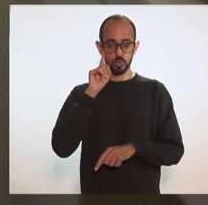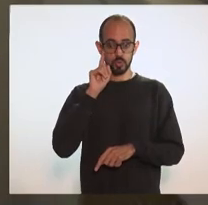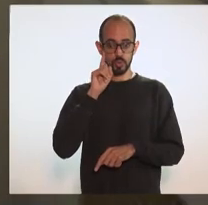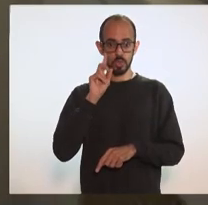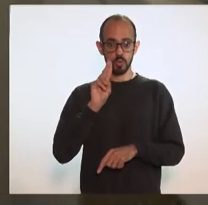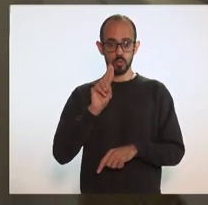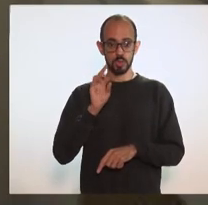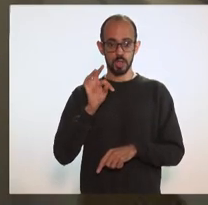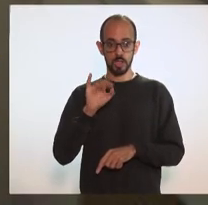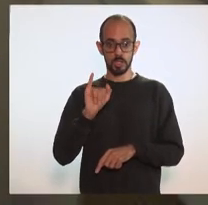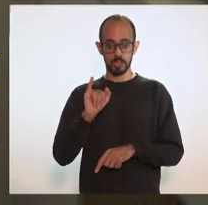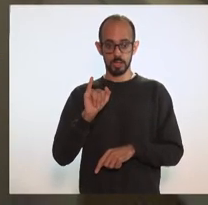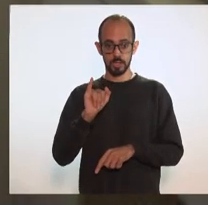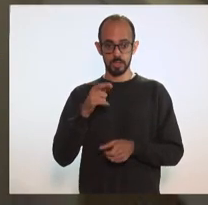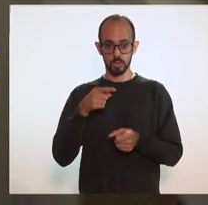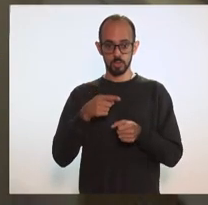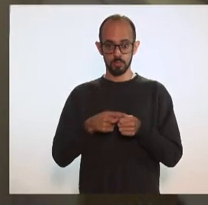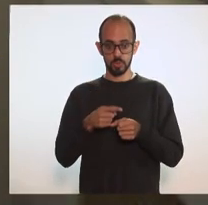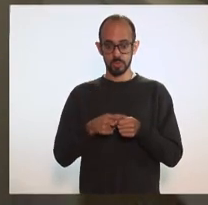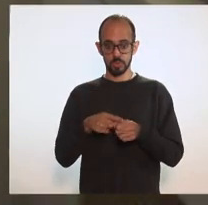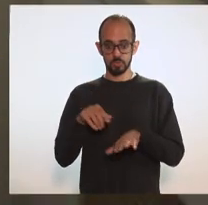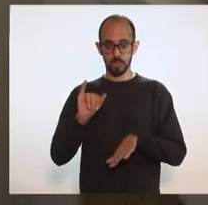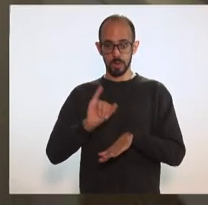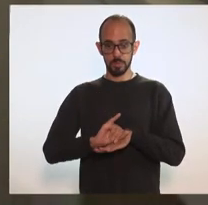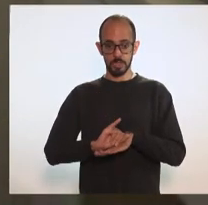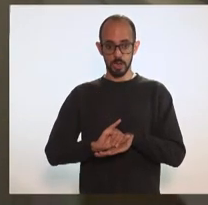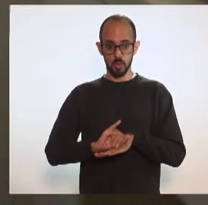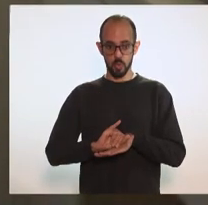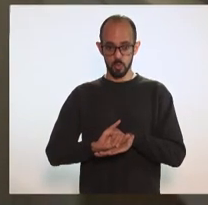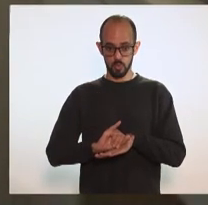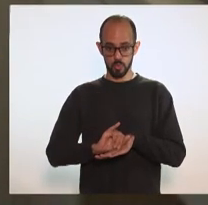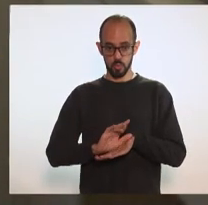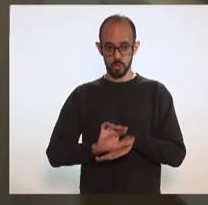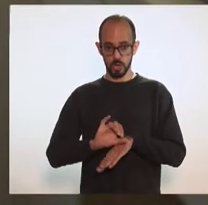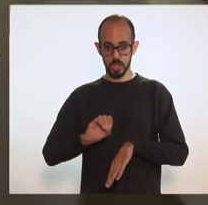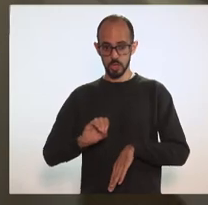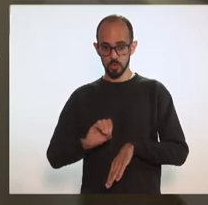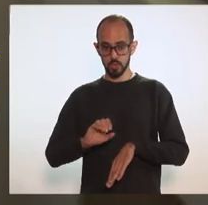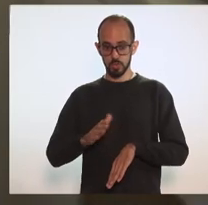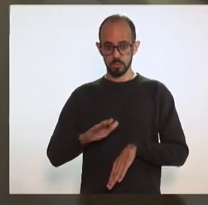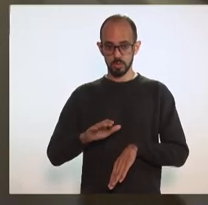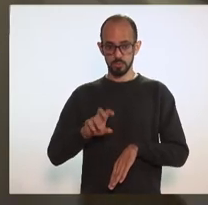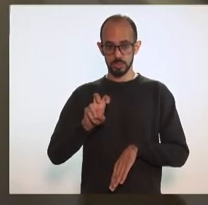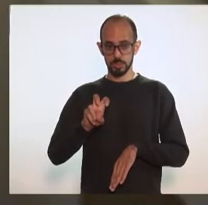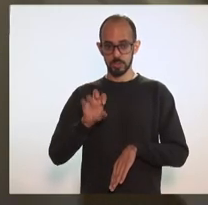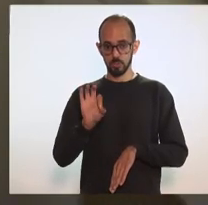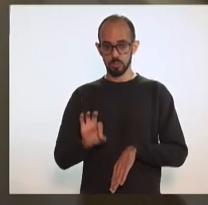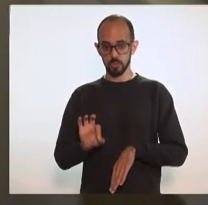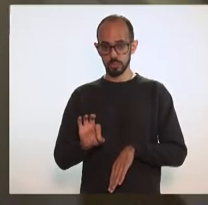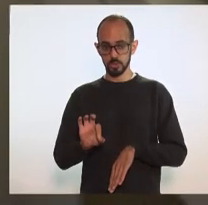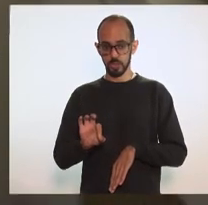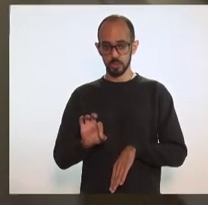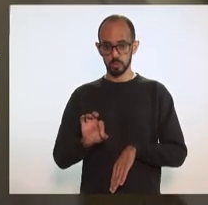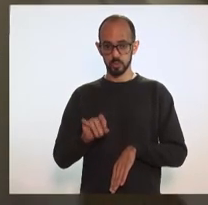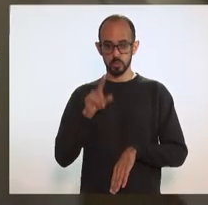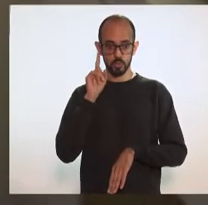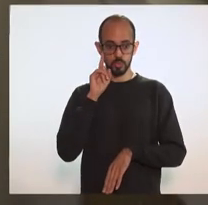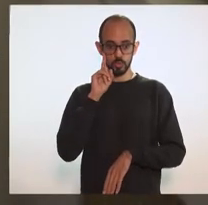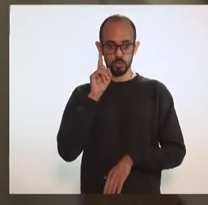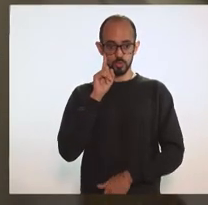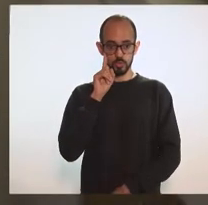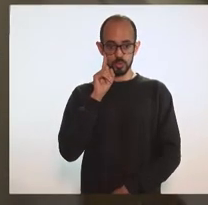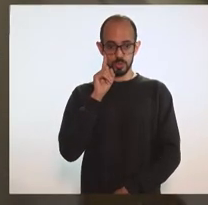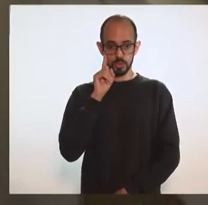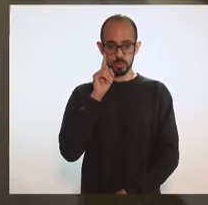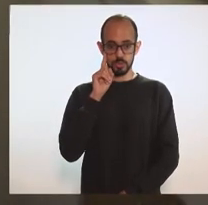do município da capital tava numa média de cinco porcento ao dia